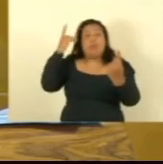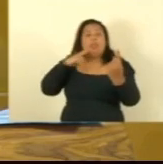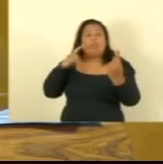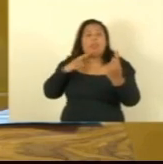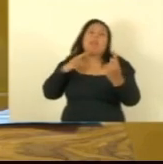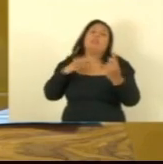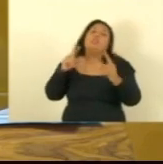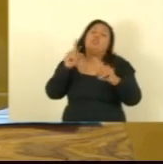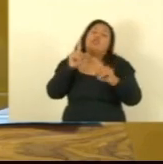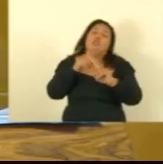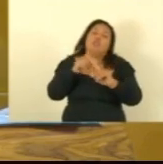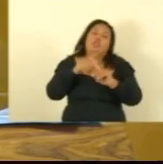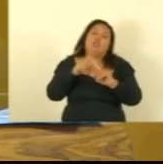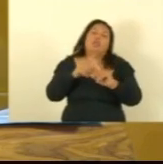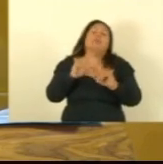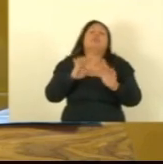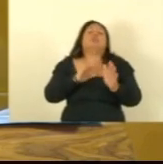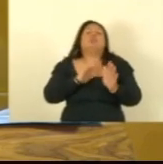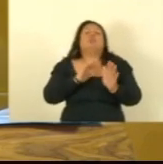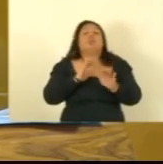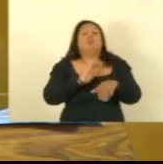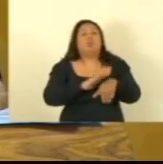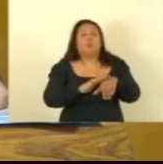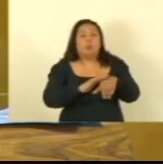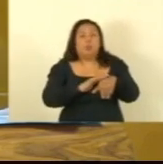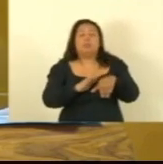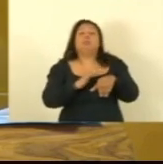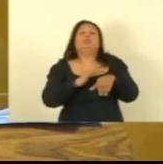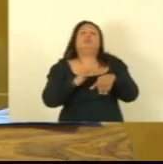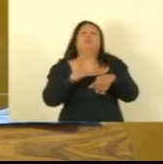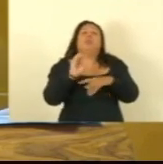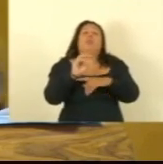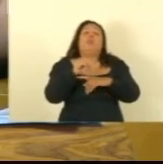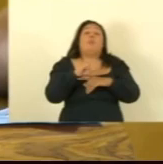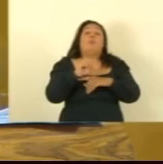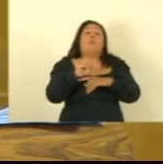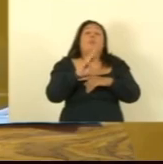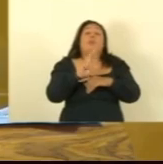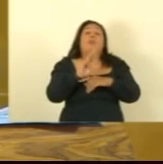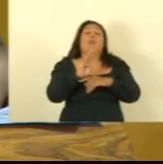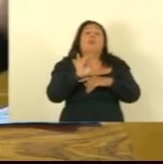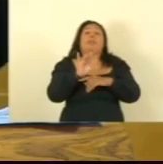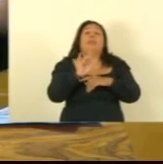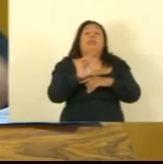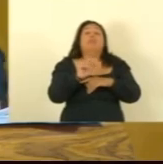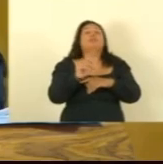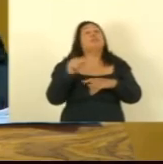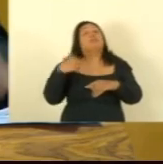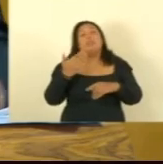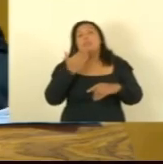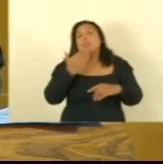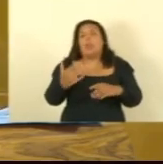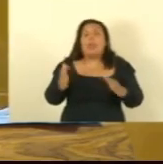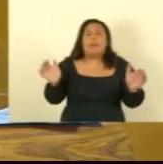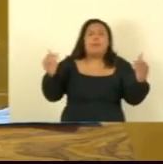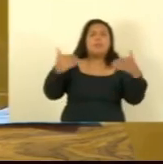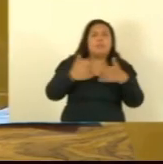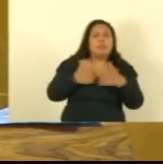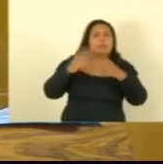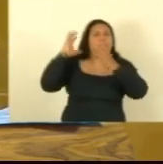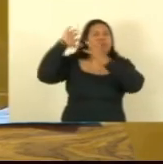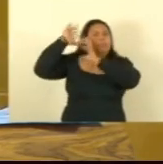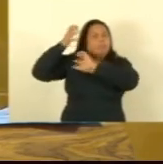de comorbidade. Excitamos autismo, paralisia cerebral e síndrome